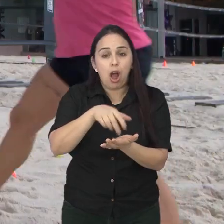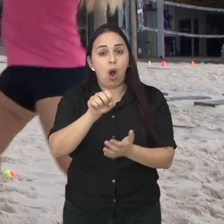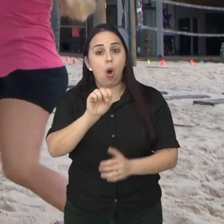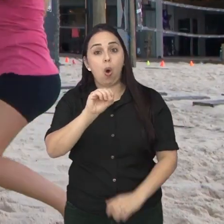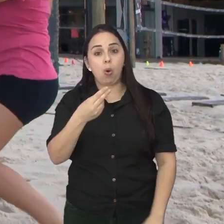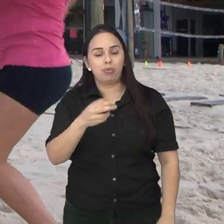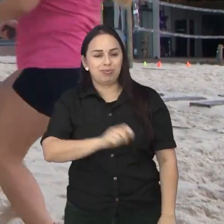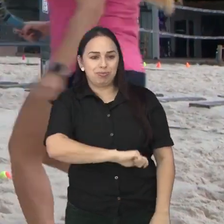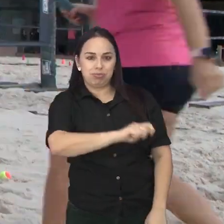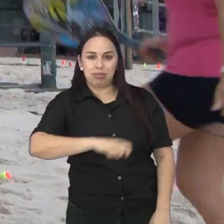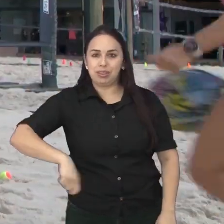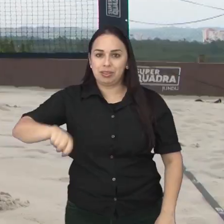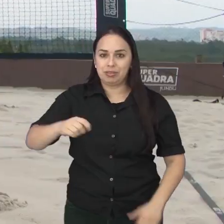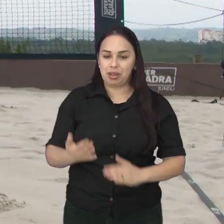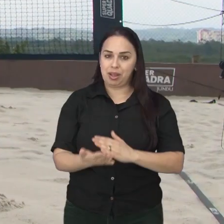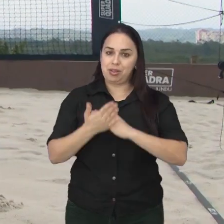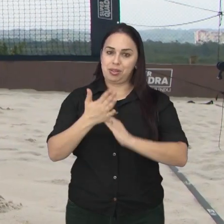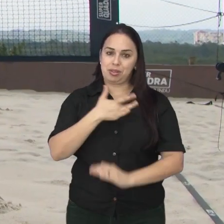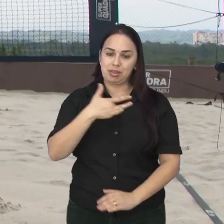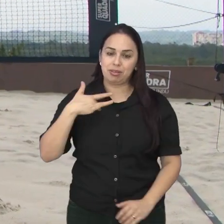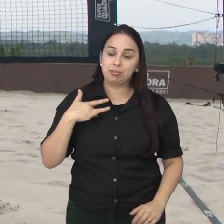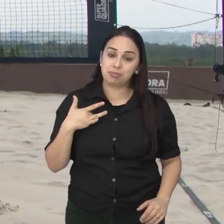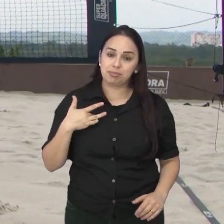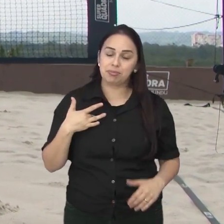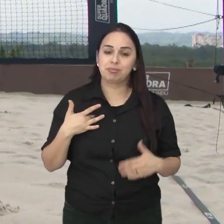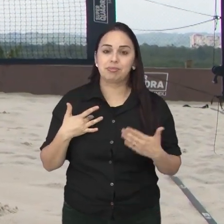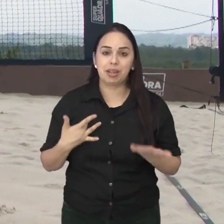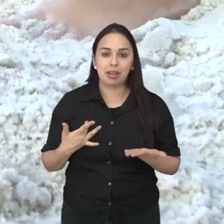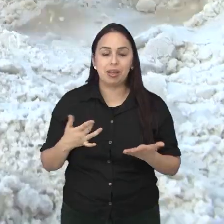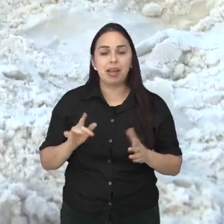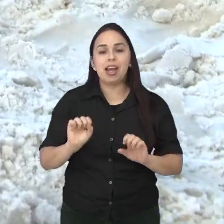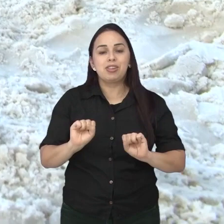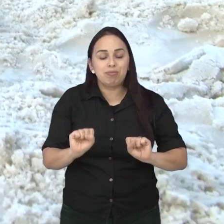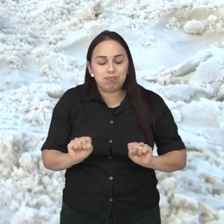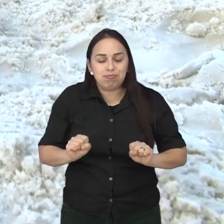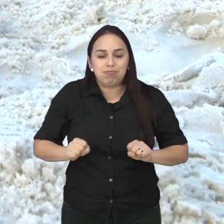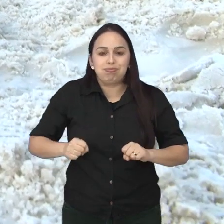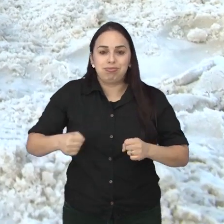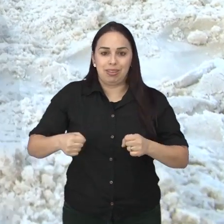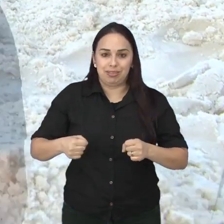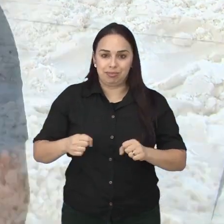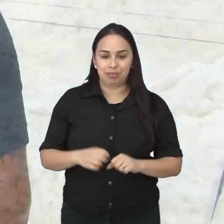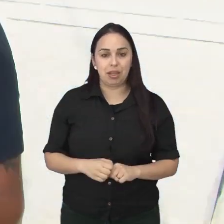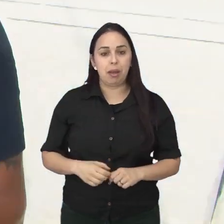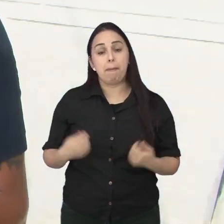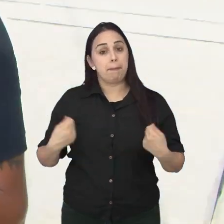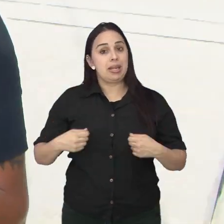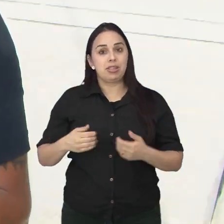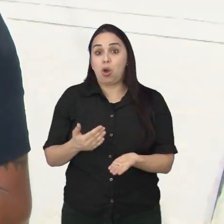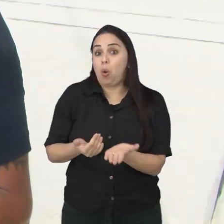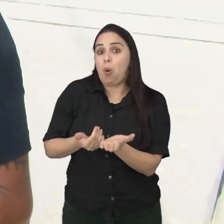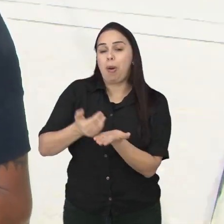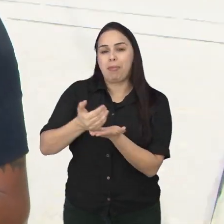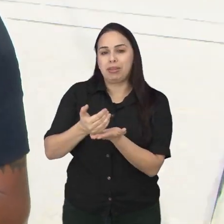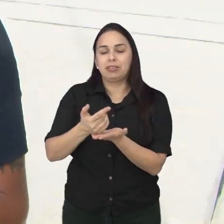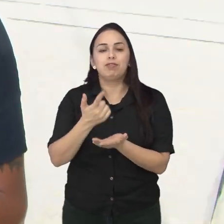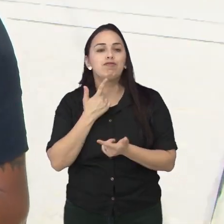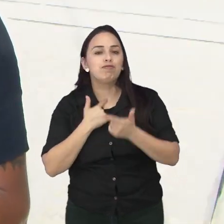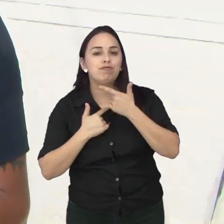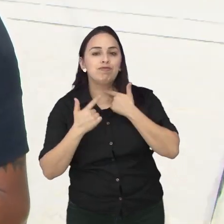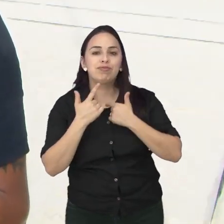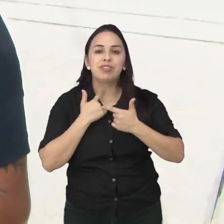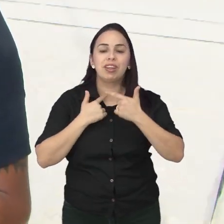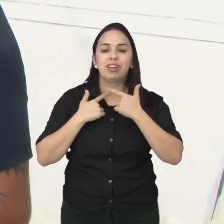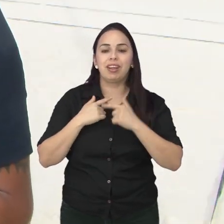ou uma partida de beach tênis, trará benefícios à saúde. É só dar o primeiro passo. É dar o start, é ter